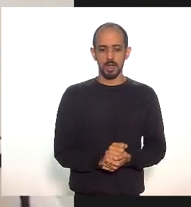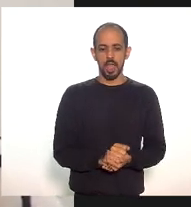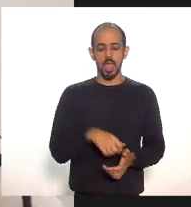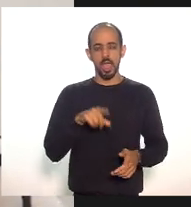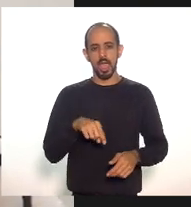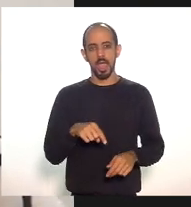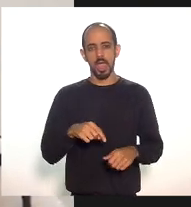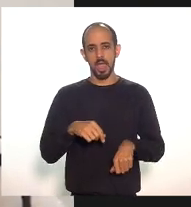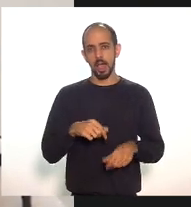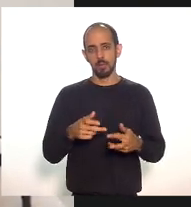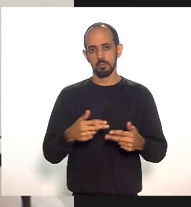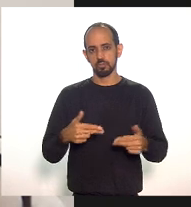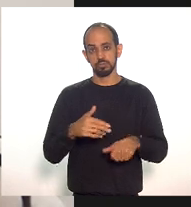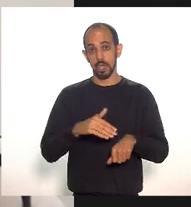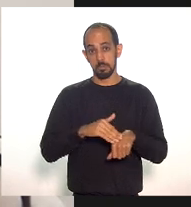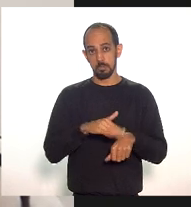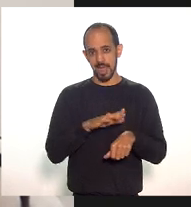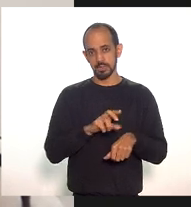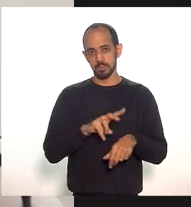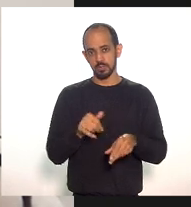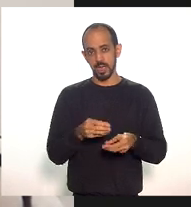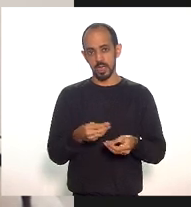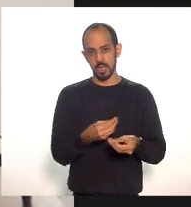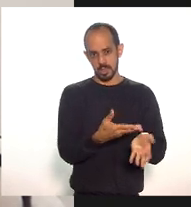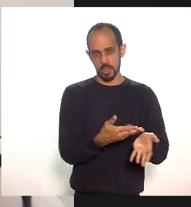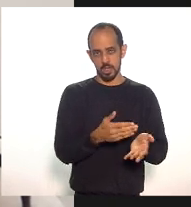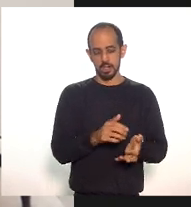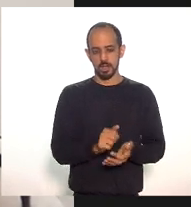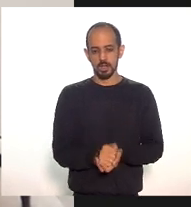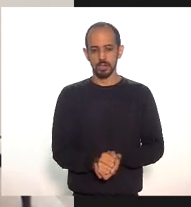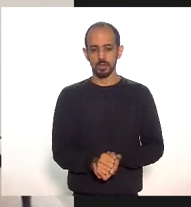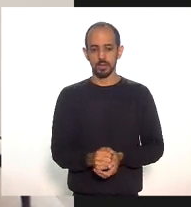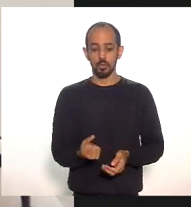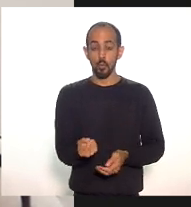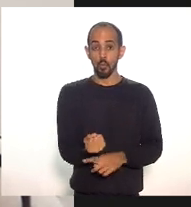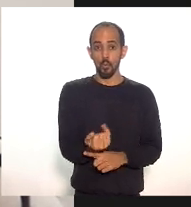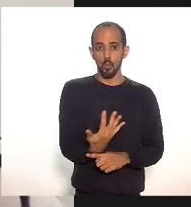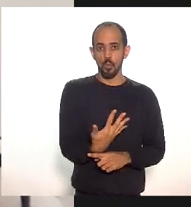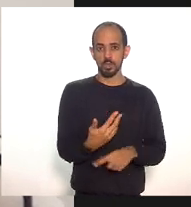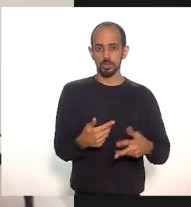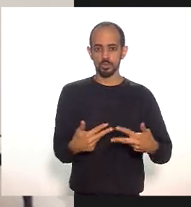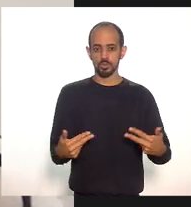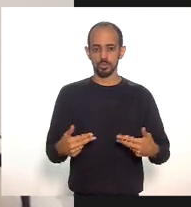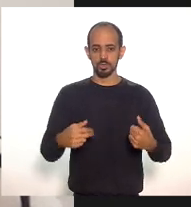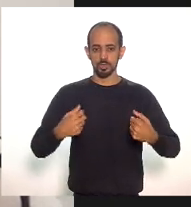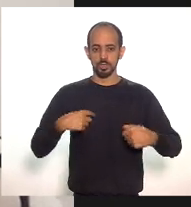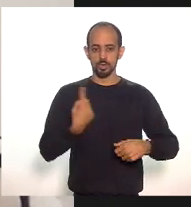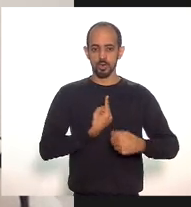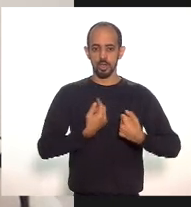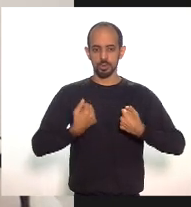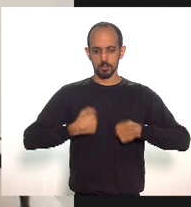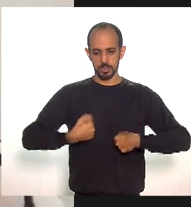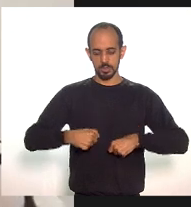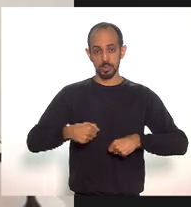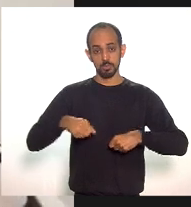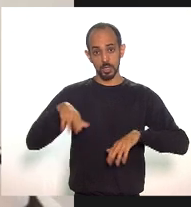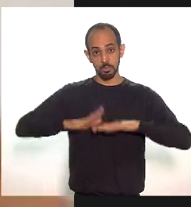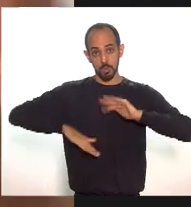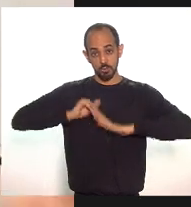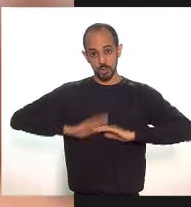estarão recebendo e a gente sabe da Necessidade Quantas coisas nós poderemos é que esse profissional poderá